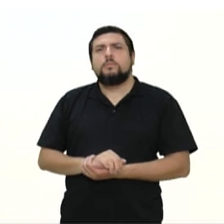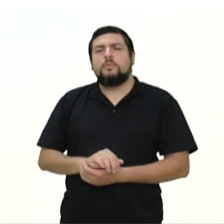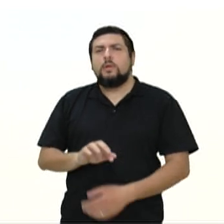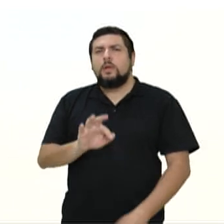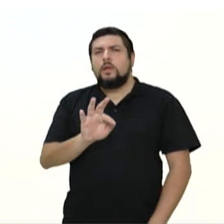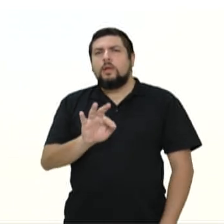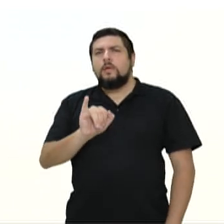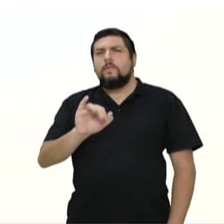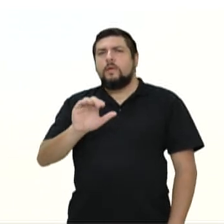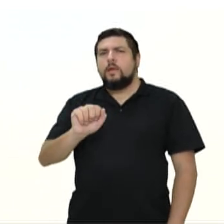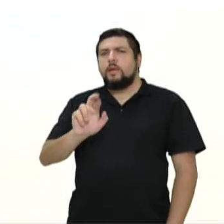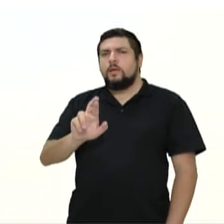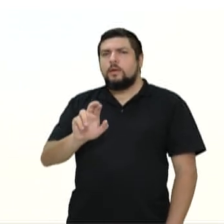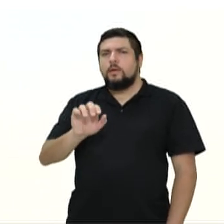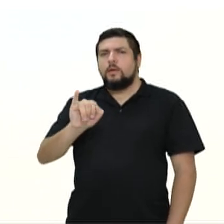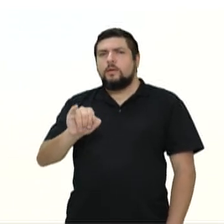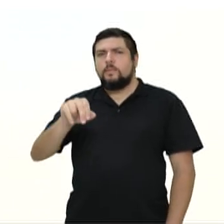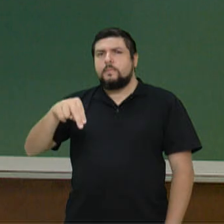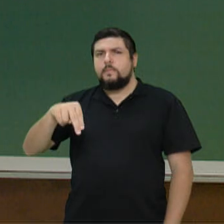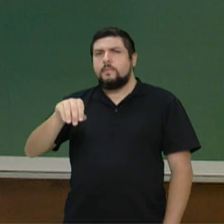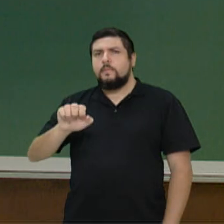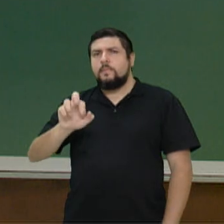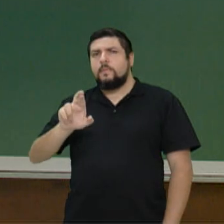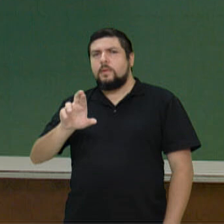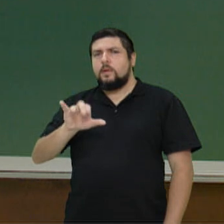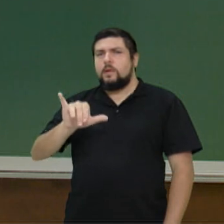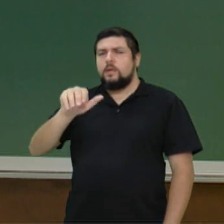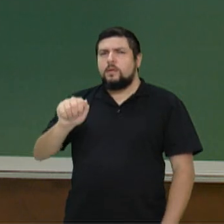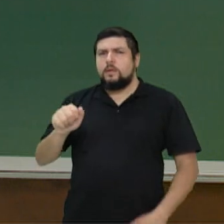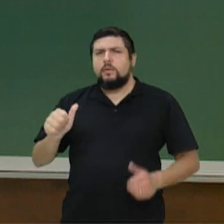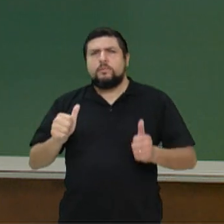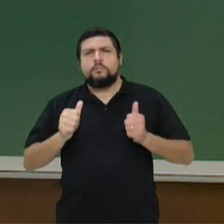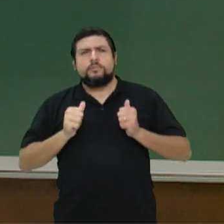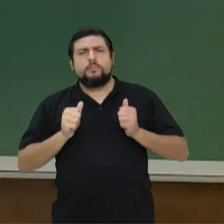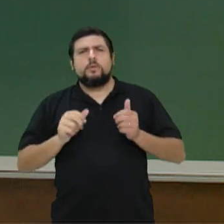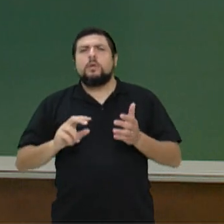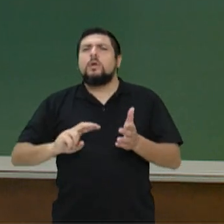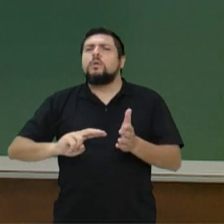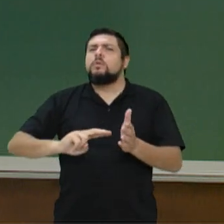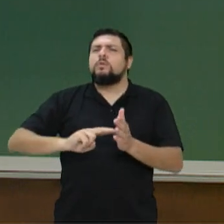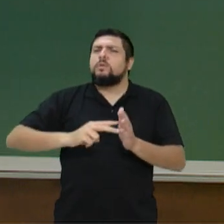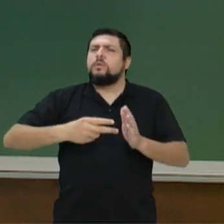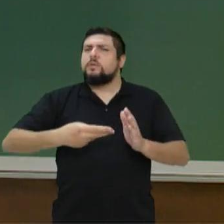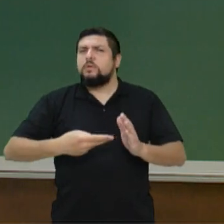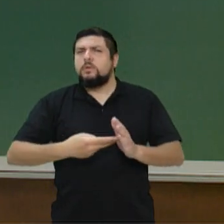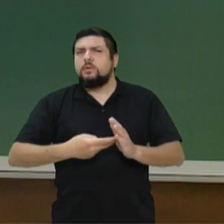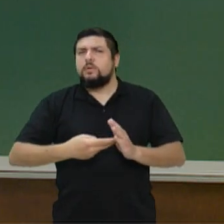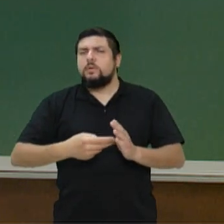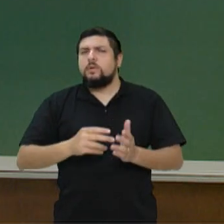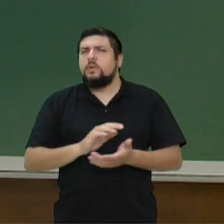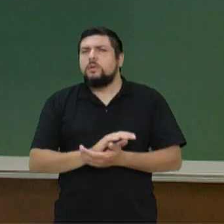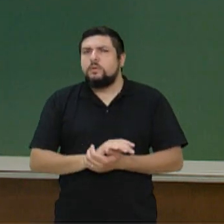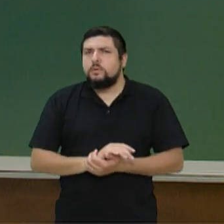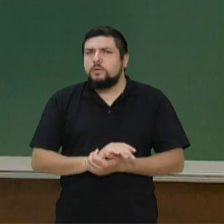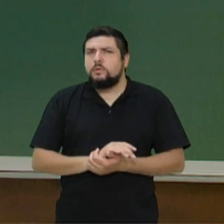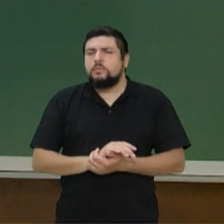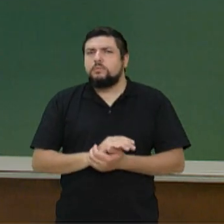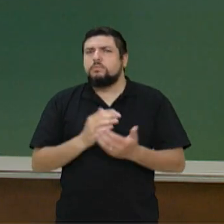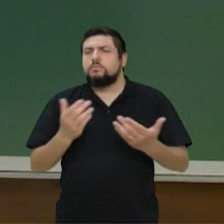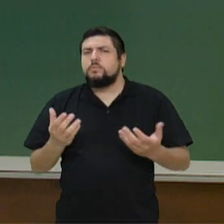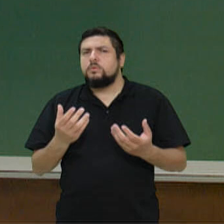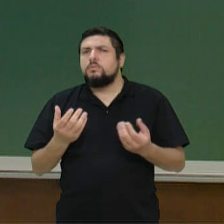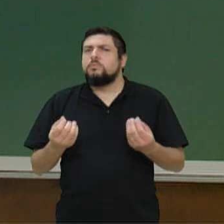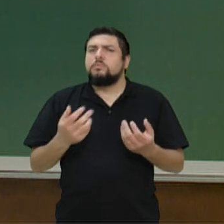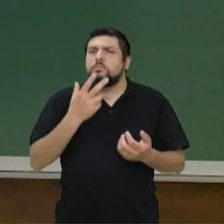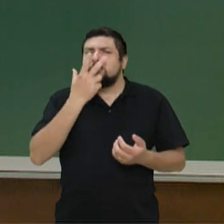Ficar na inércia, não é essa a expressão? Então, o que ficar na inércia está querendo nos dizer?